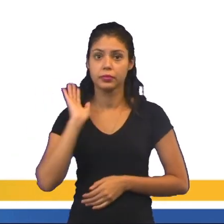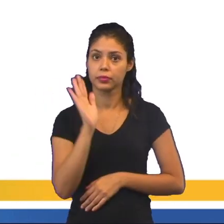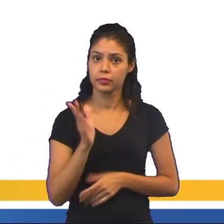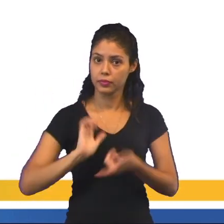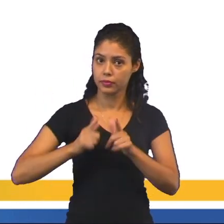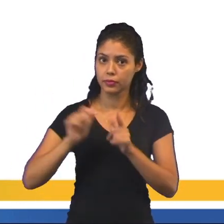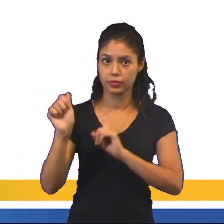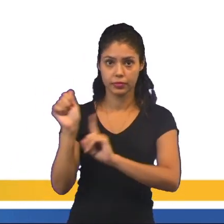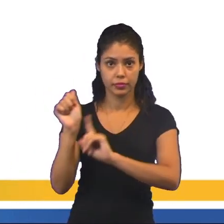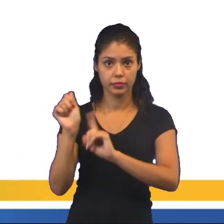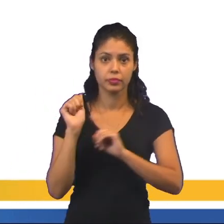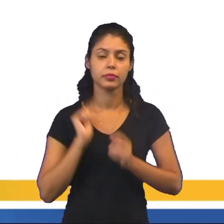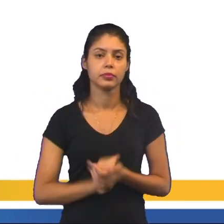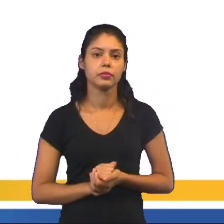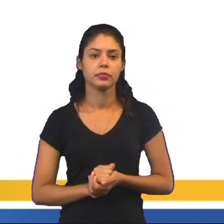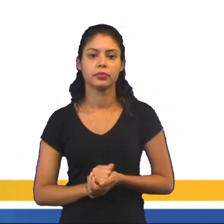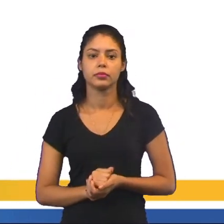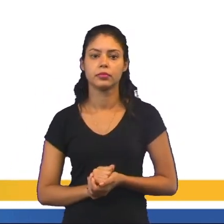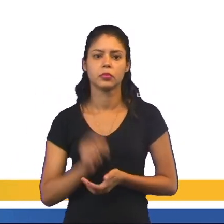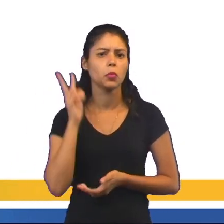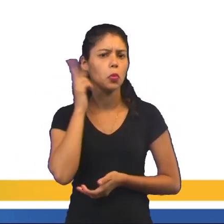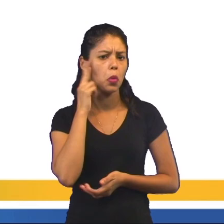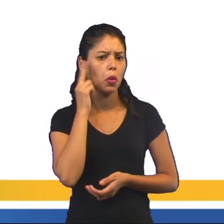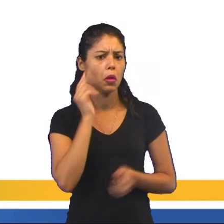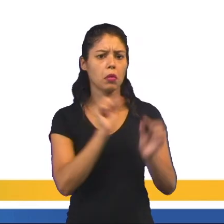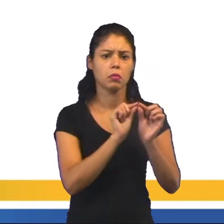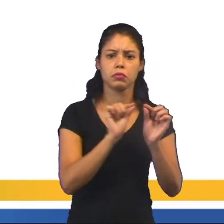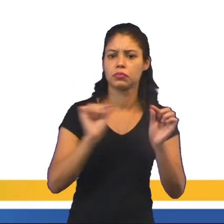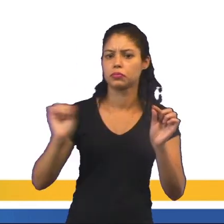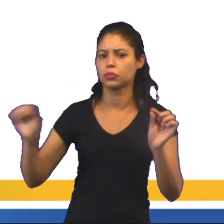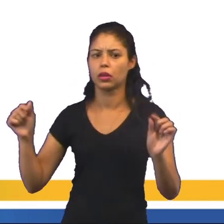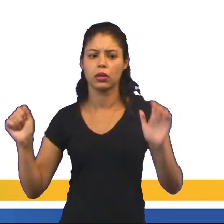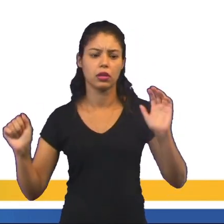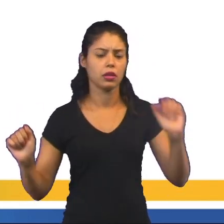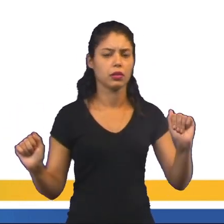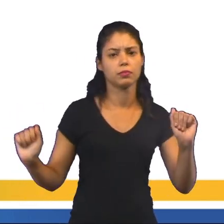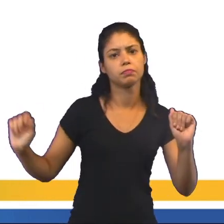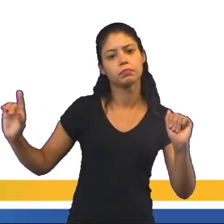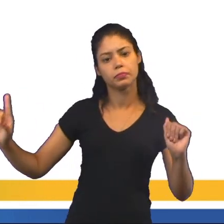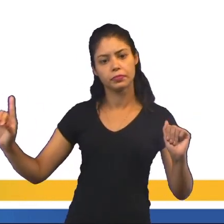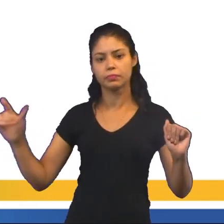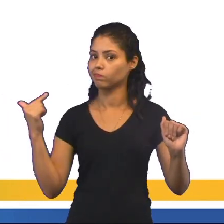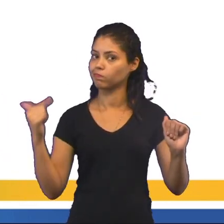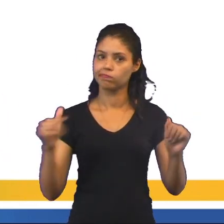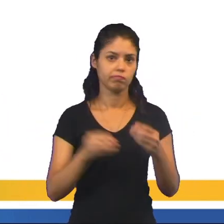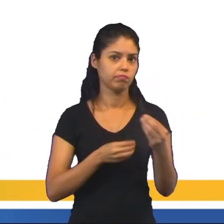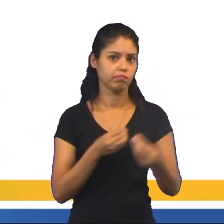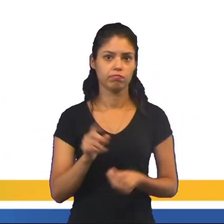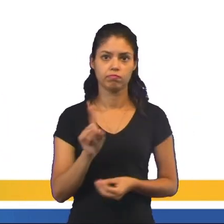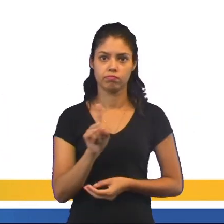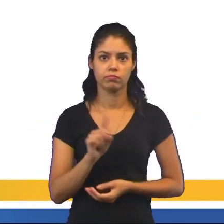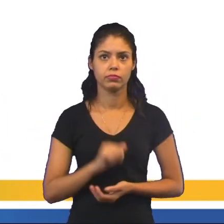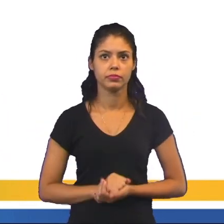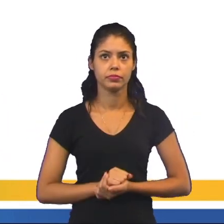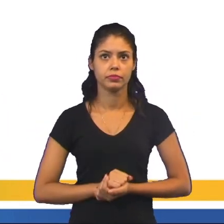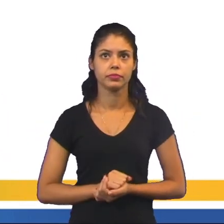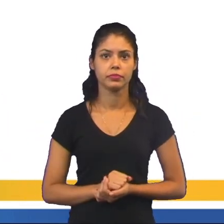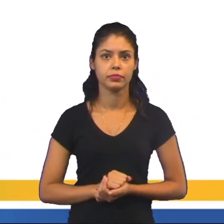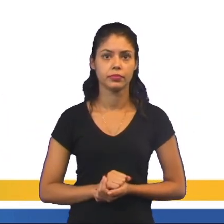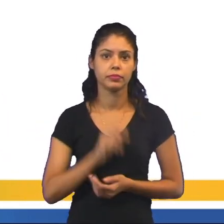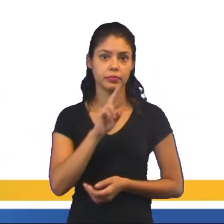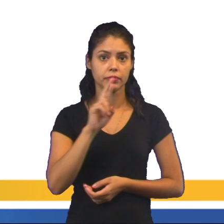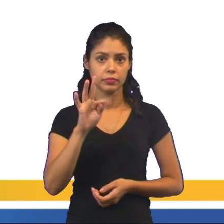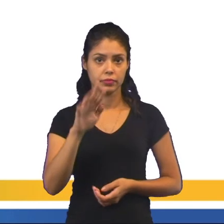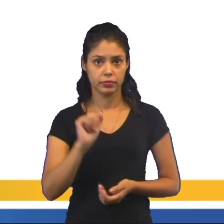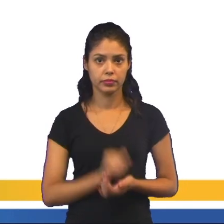Já a letra A é uma reta comum, ela vai aos dois lados. Então ela não é uma semirreta, ela é uma